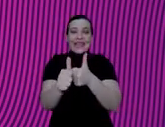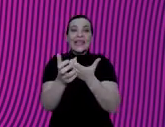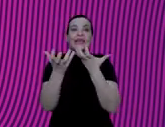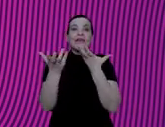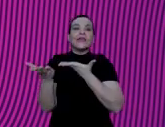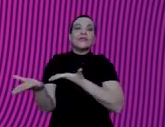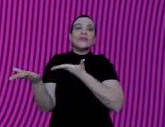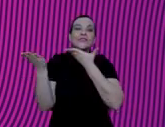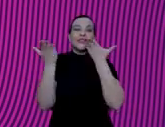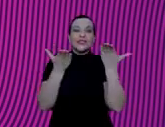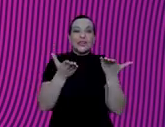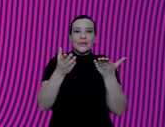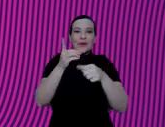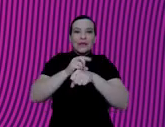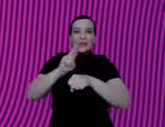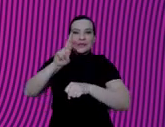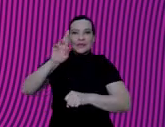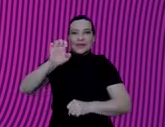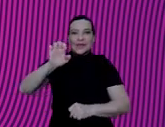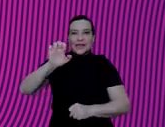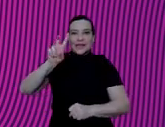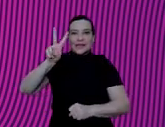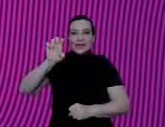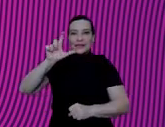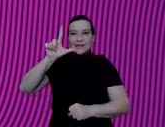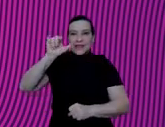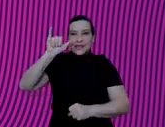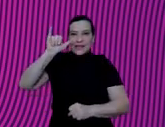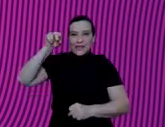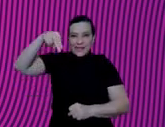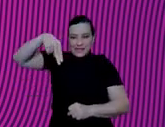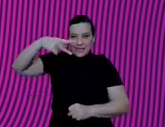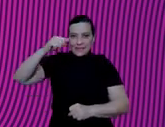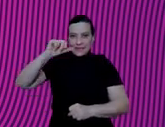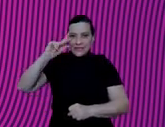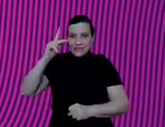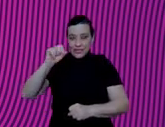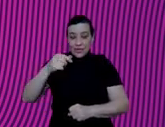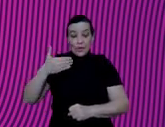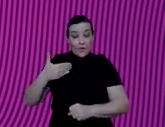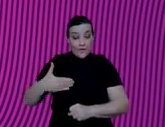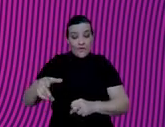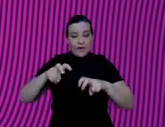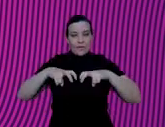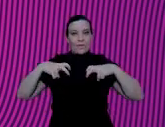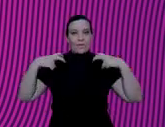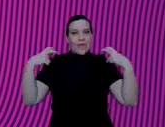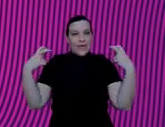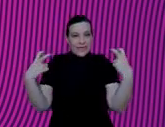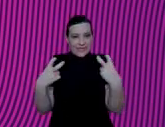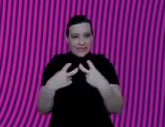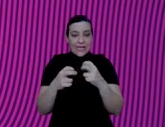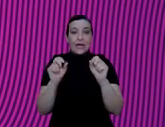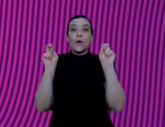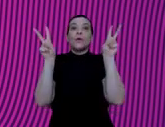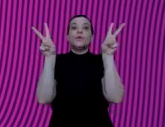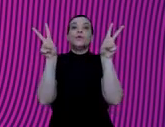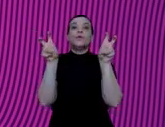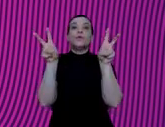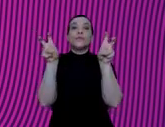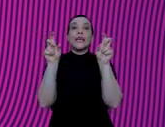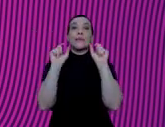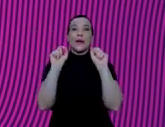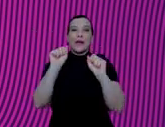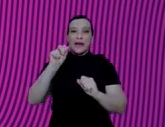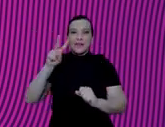doutora Evelyn Pacheco, que vai coordenar a nossa próxima mesa, que é a mesa sobre AVC.